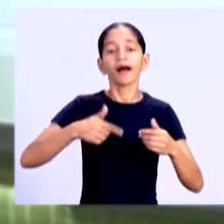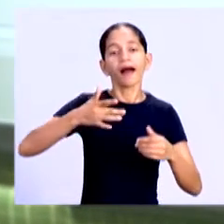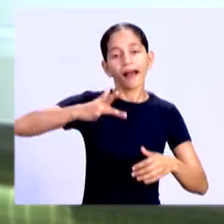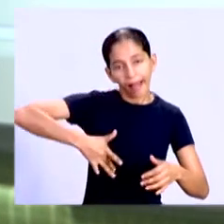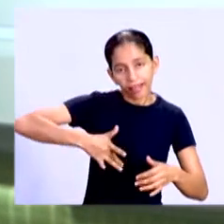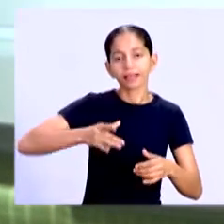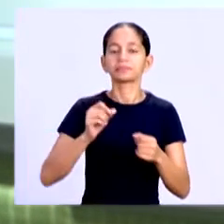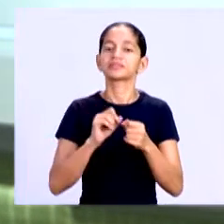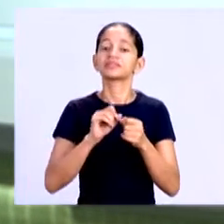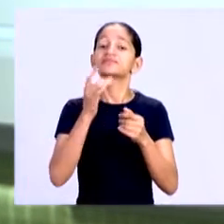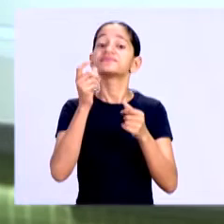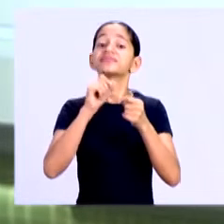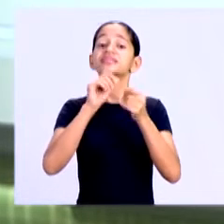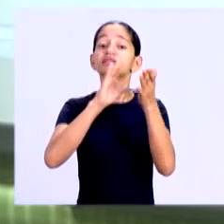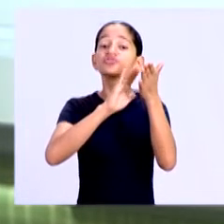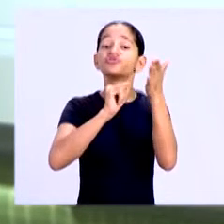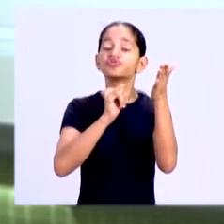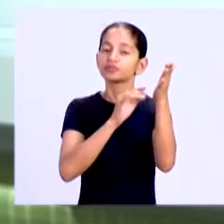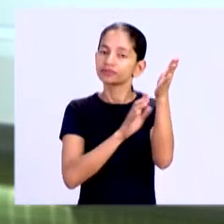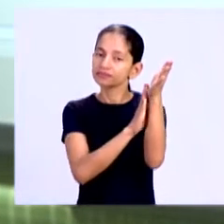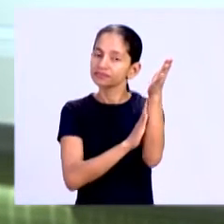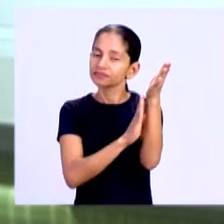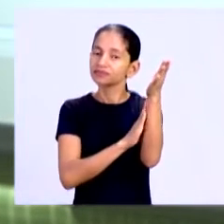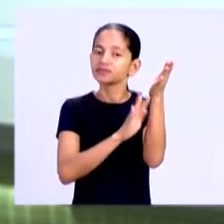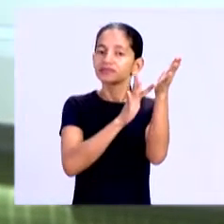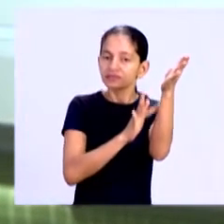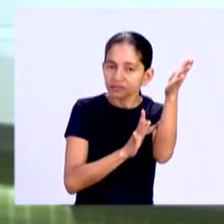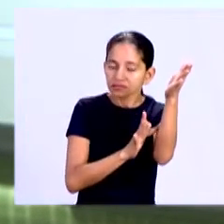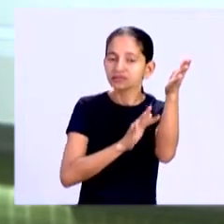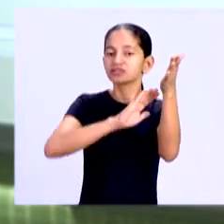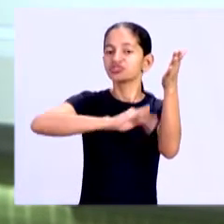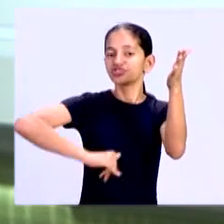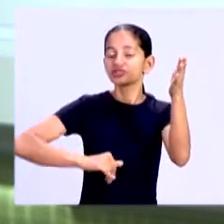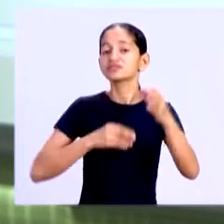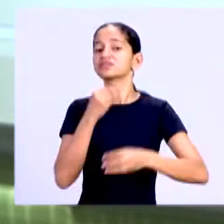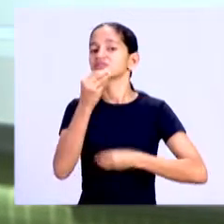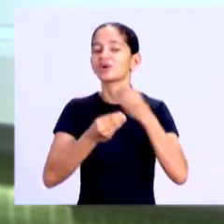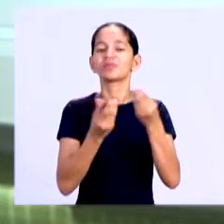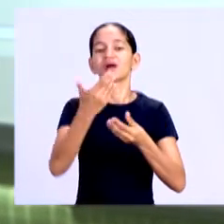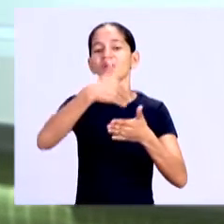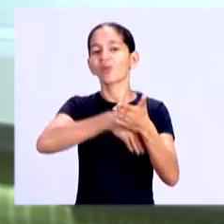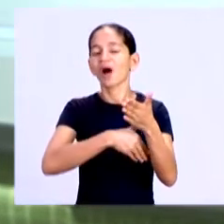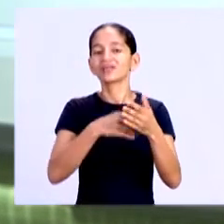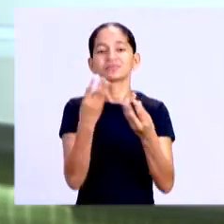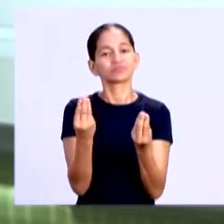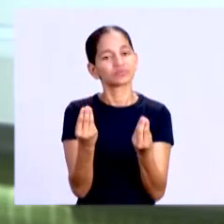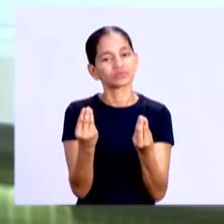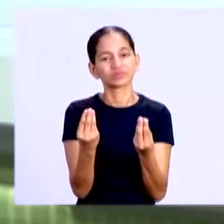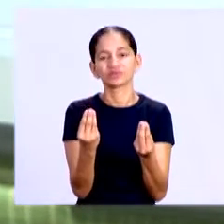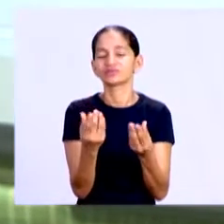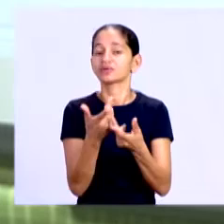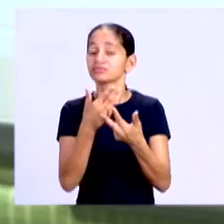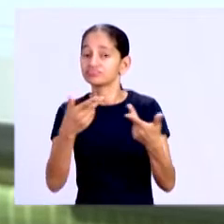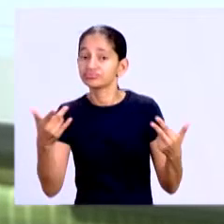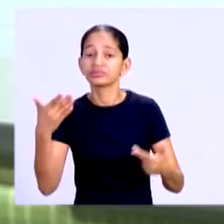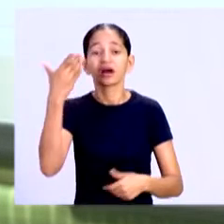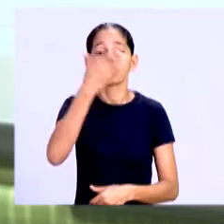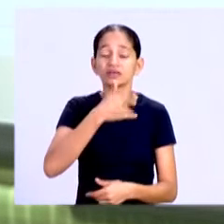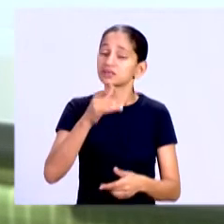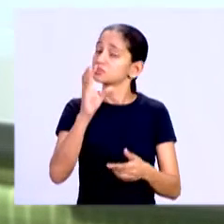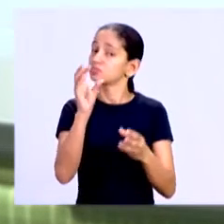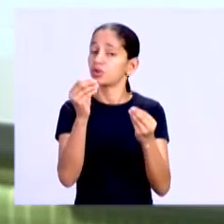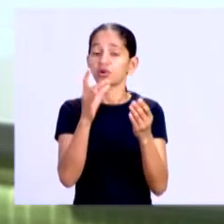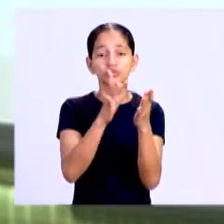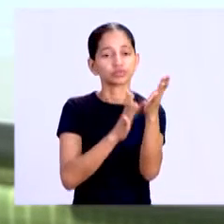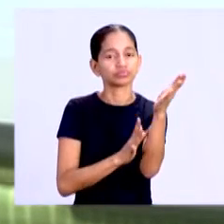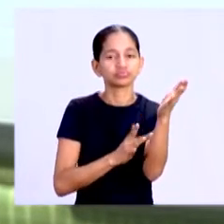células, significa dizer que uma vez que eu tenho alteração na insulina, eu tenho acúmulo de açúcar, ou seja, acúmulo de glicose na